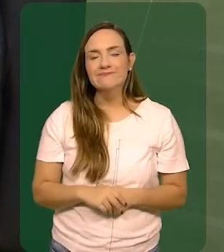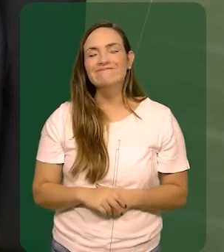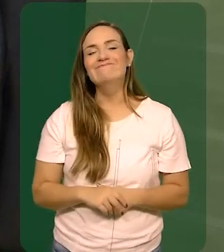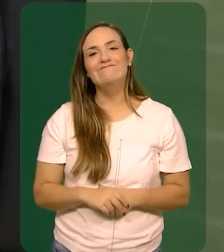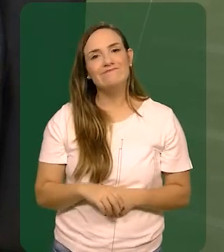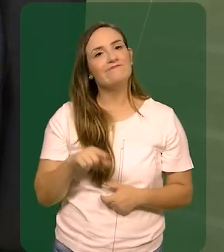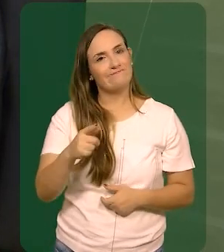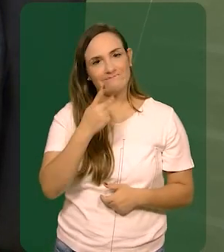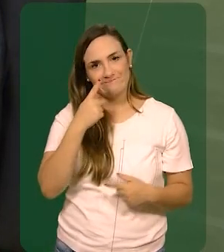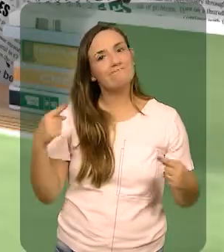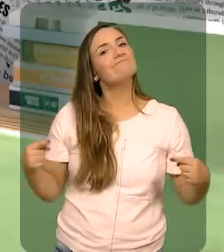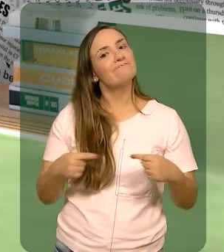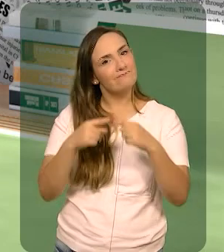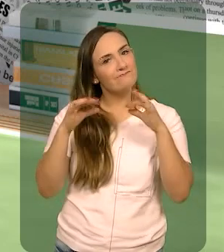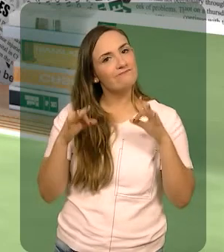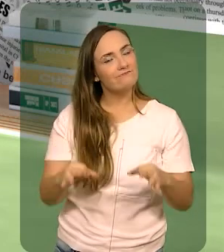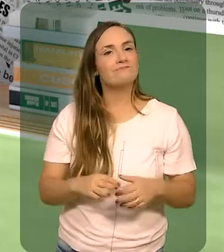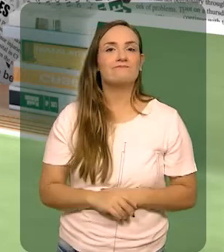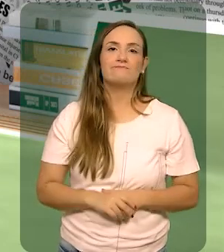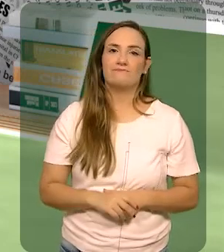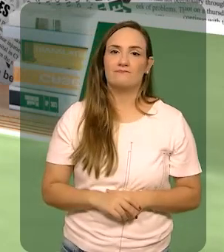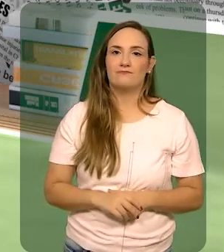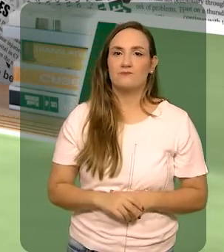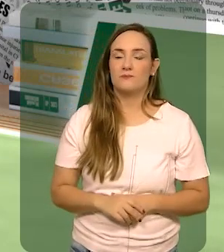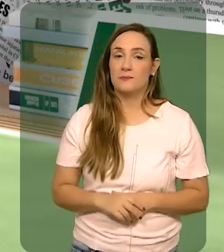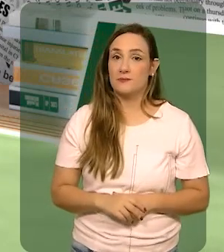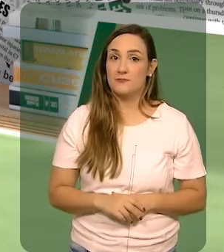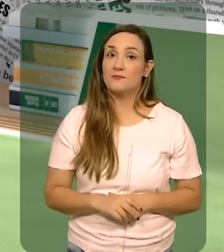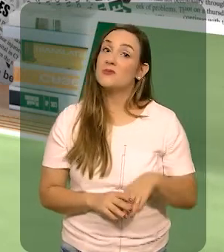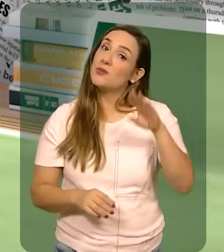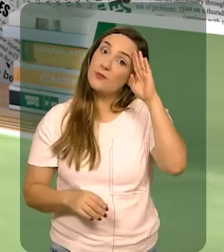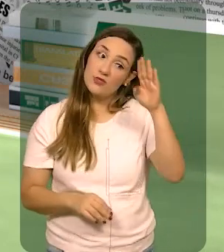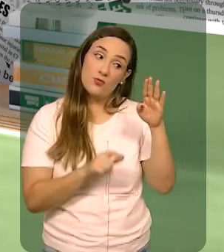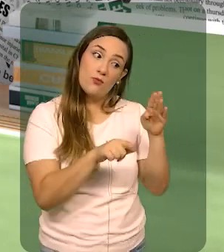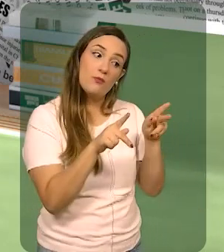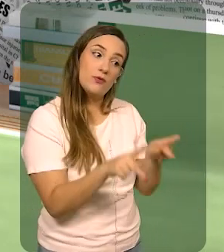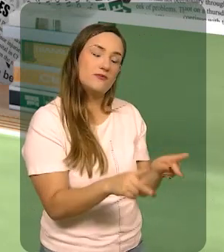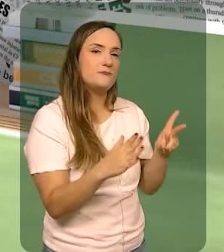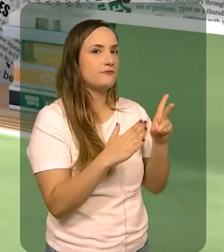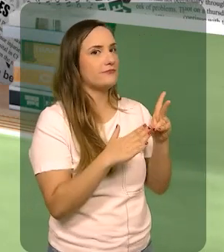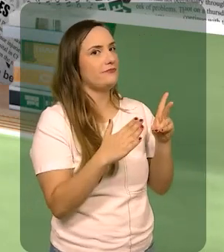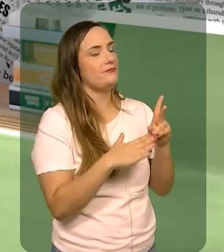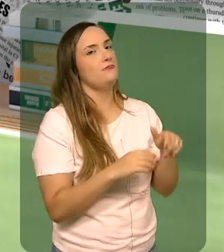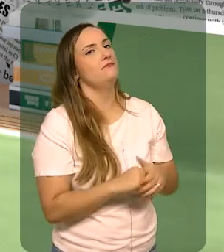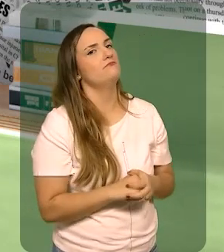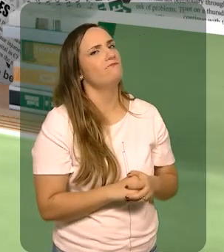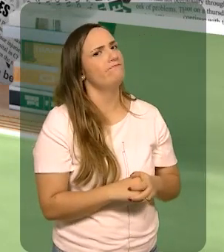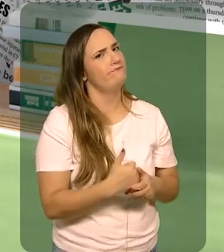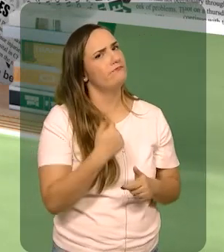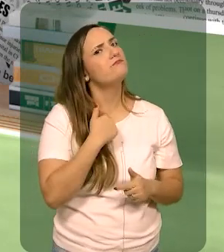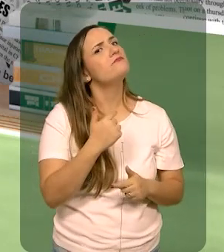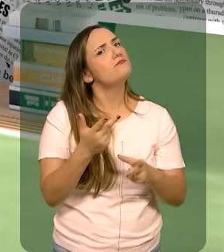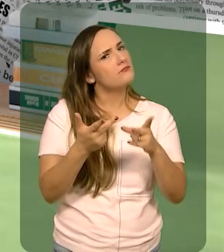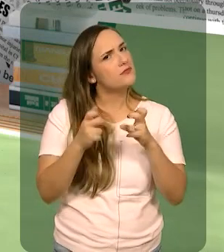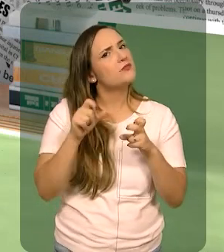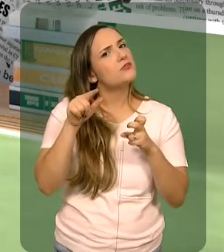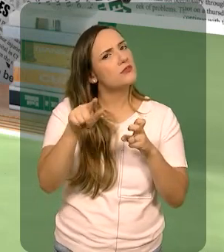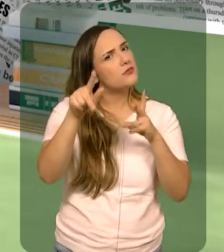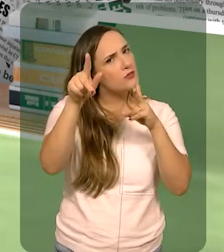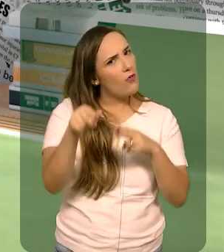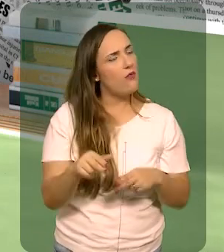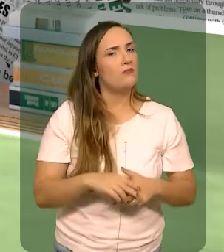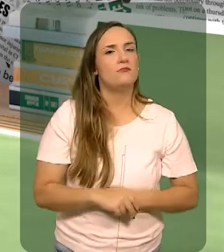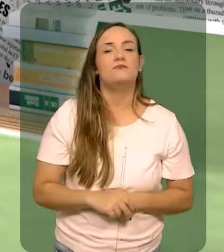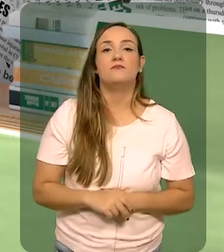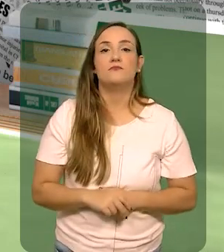conhecimento, né, Maicon? Você falou uma coisa bem correta, principalmente nós quanto indígena. Eu tenho essa visão que você